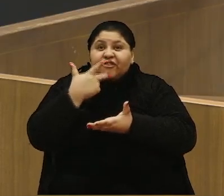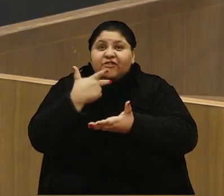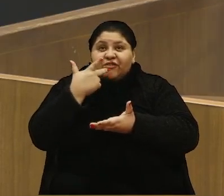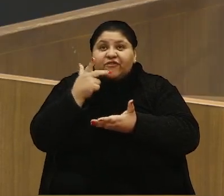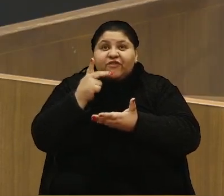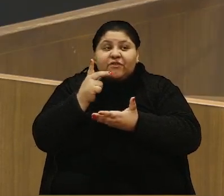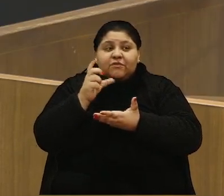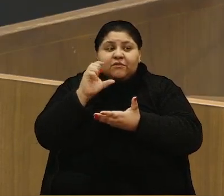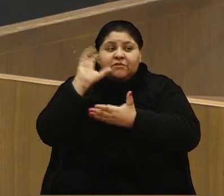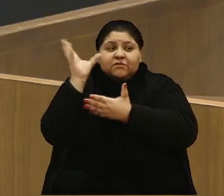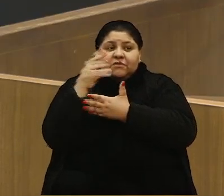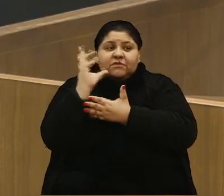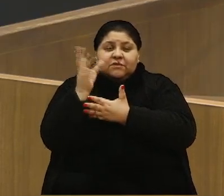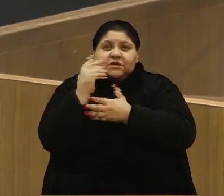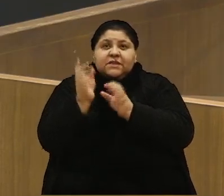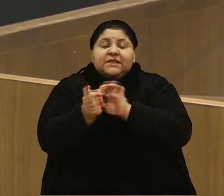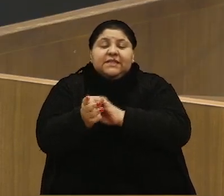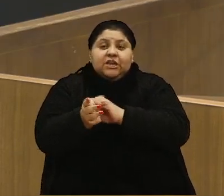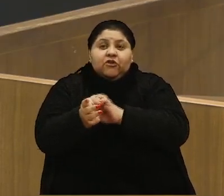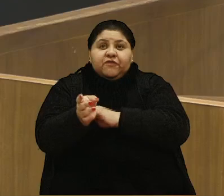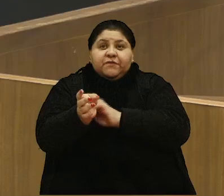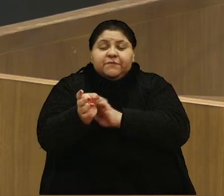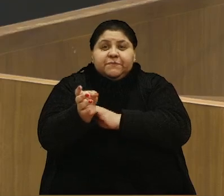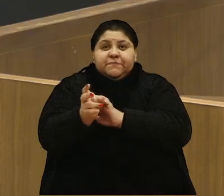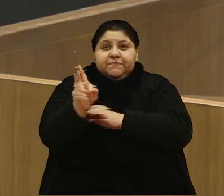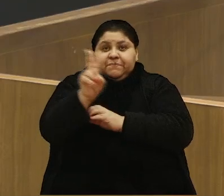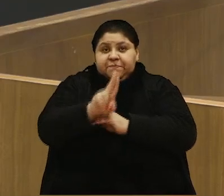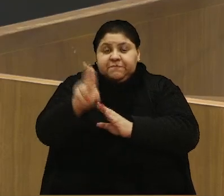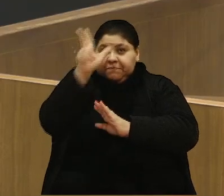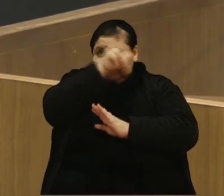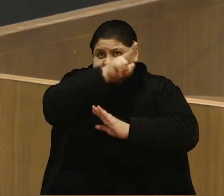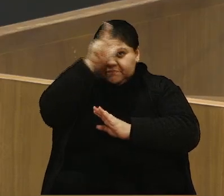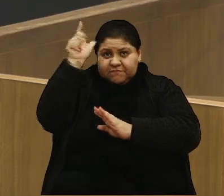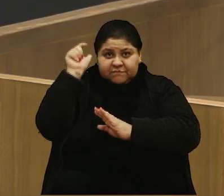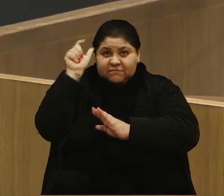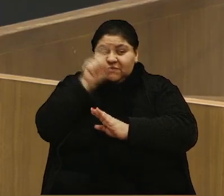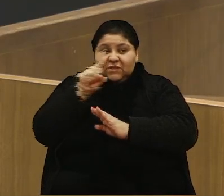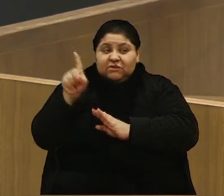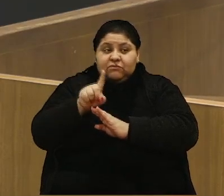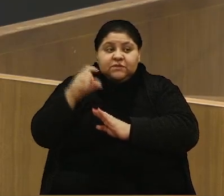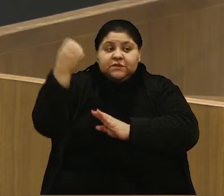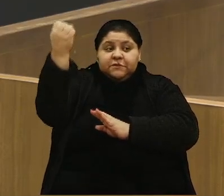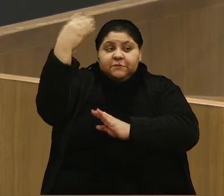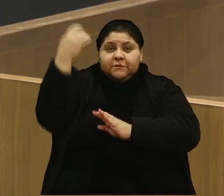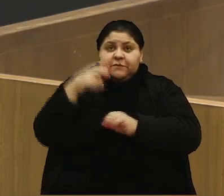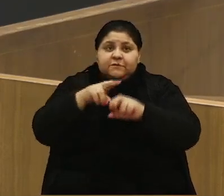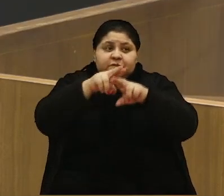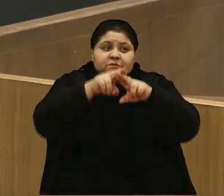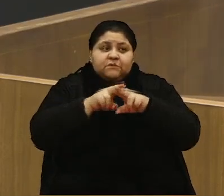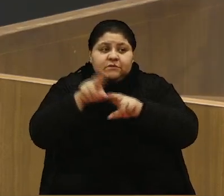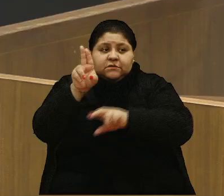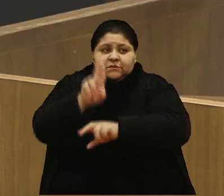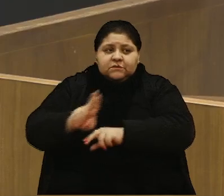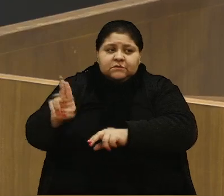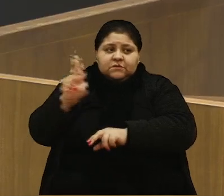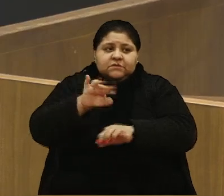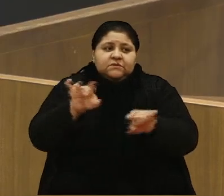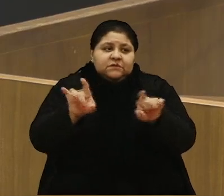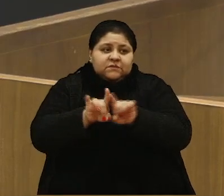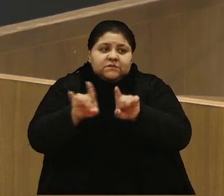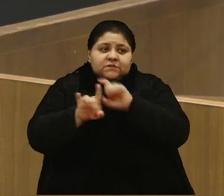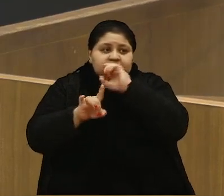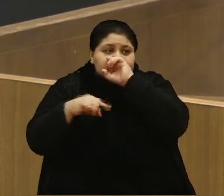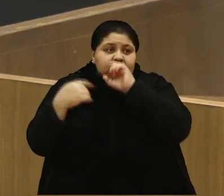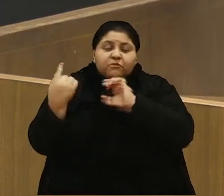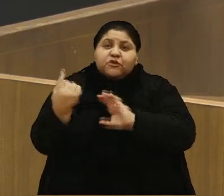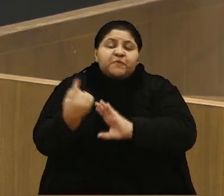SAMU, aí ó, teve que ser usado para uma obra da prefeitura, né? Mal sinalizada, por isso foi usado e aí a gente tem esse tipo de coisa